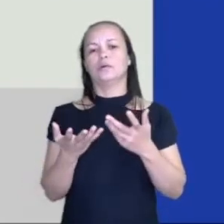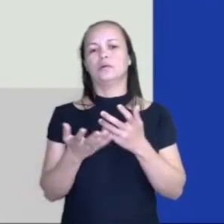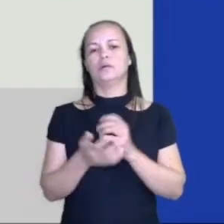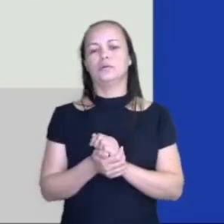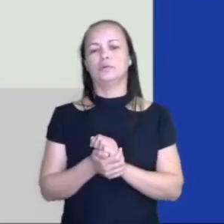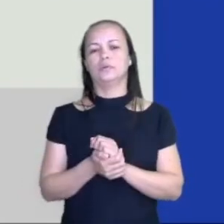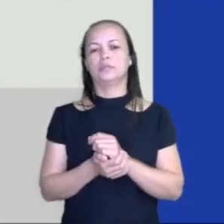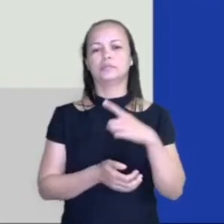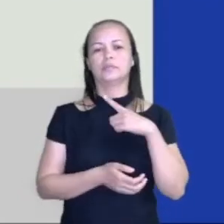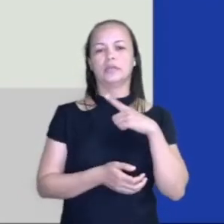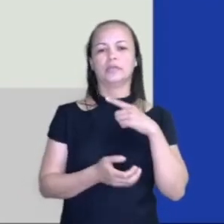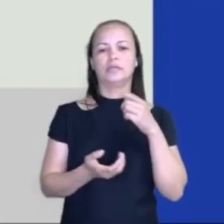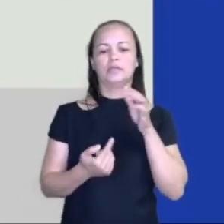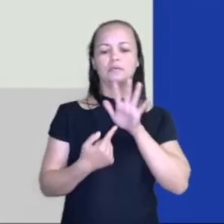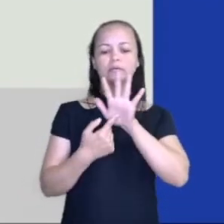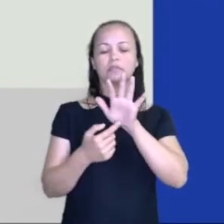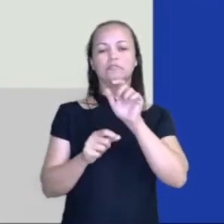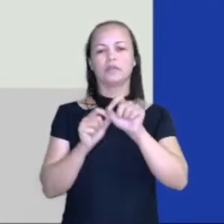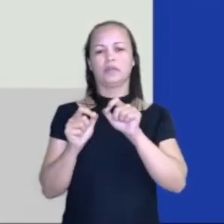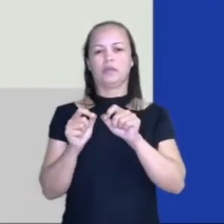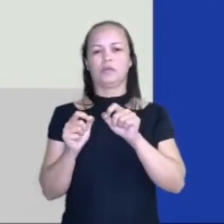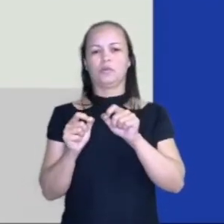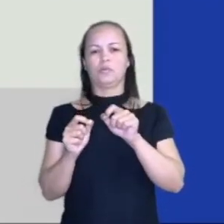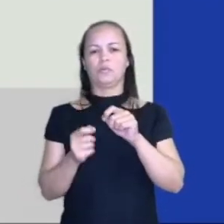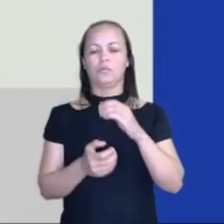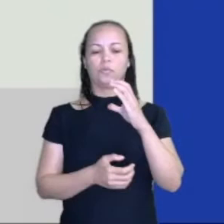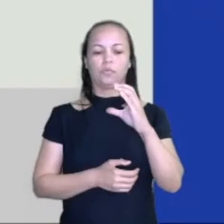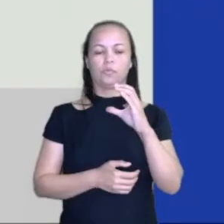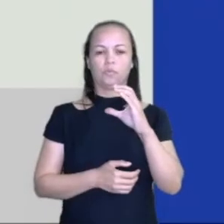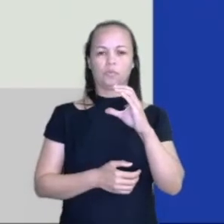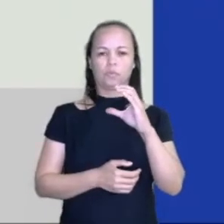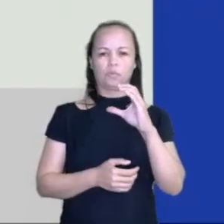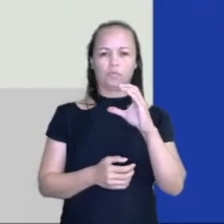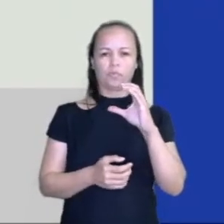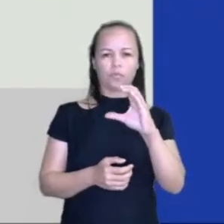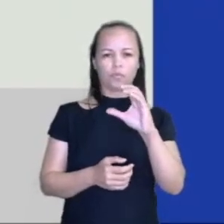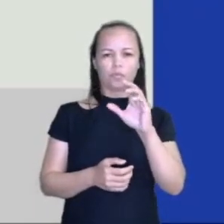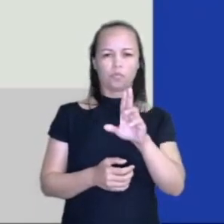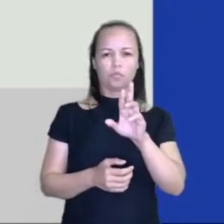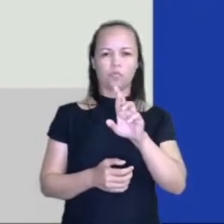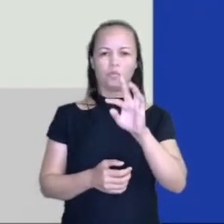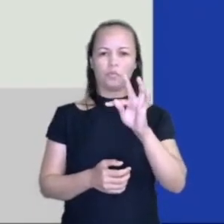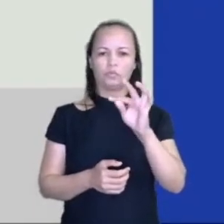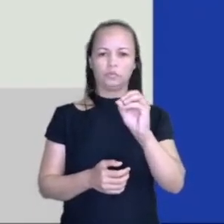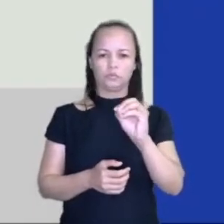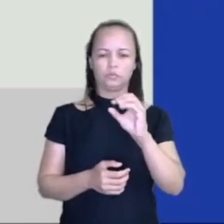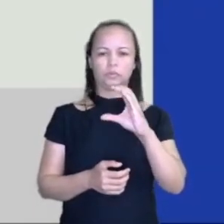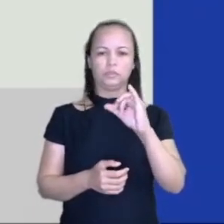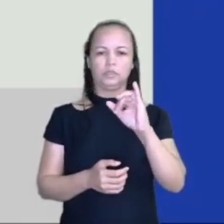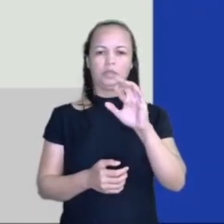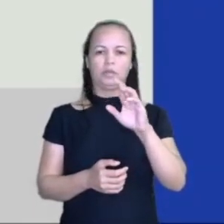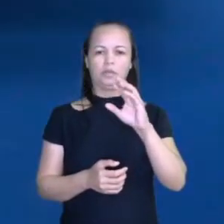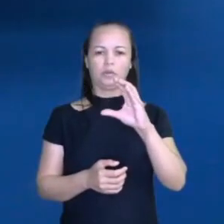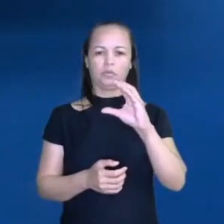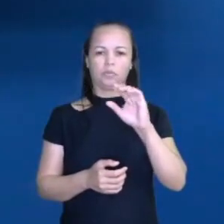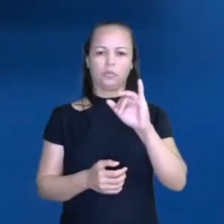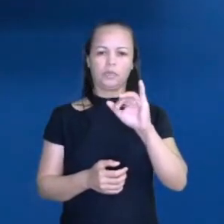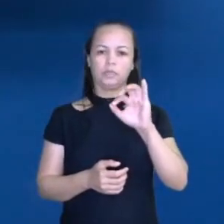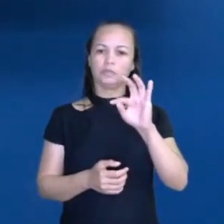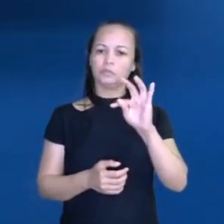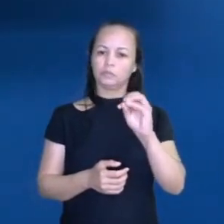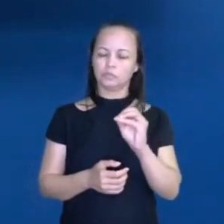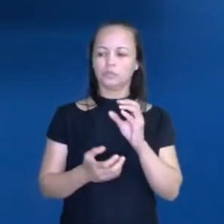ele identificar o circuito elétrico o circo e como só Quais são os aparelhos que consegue assim